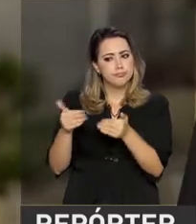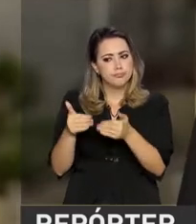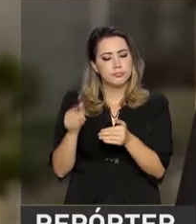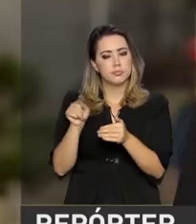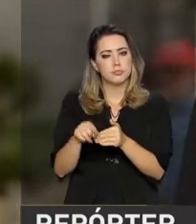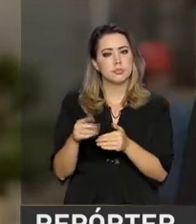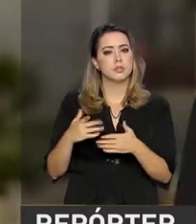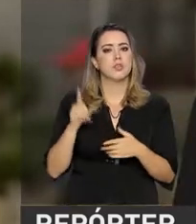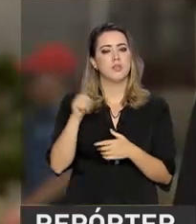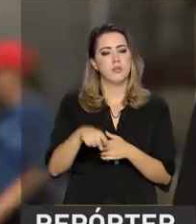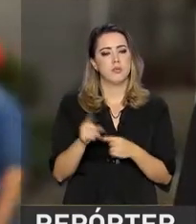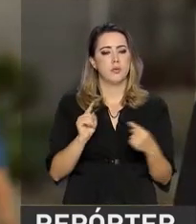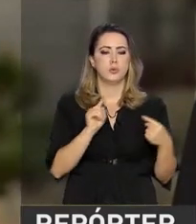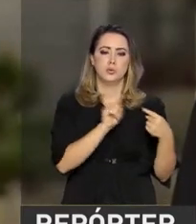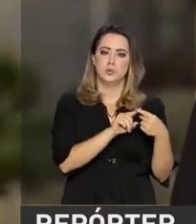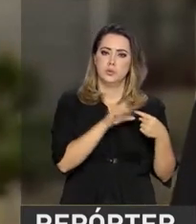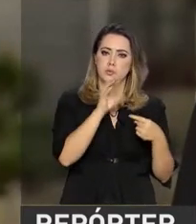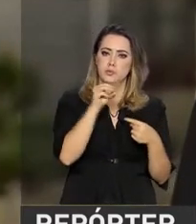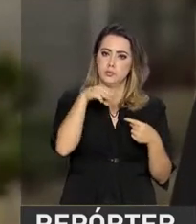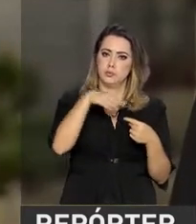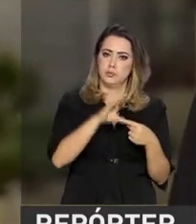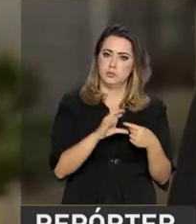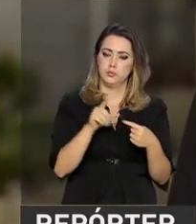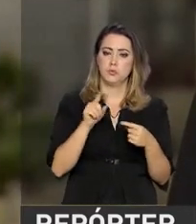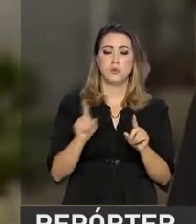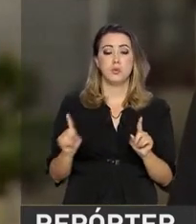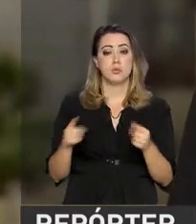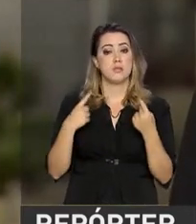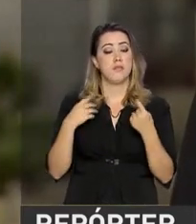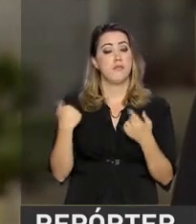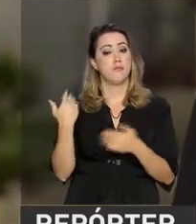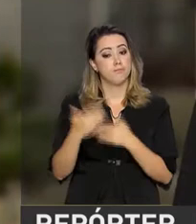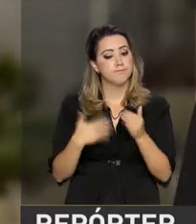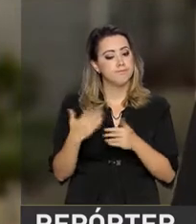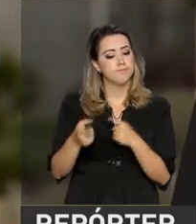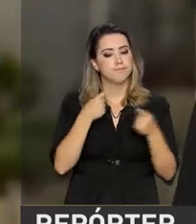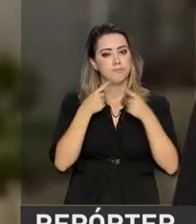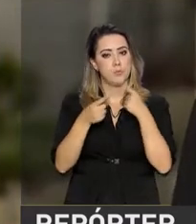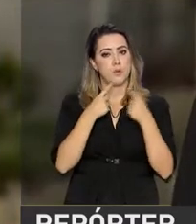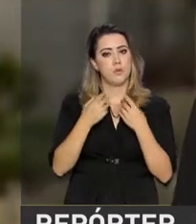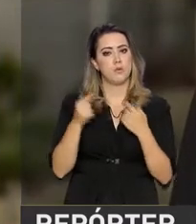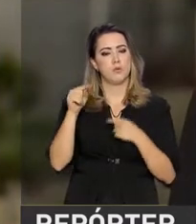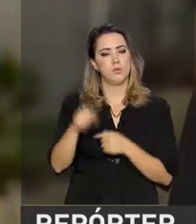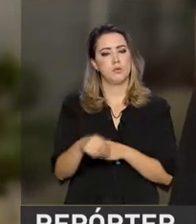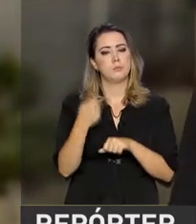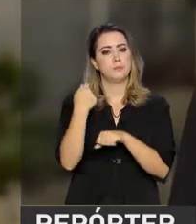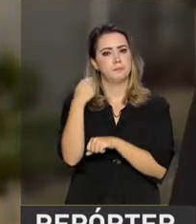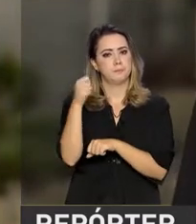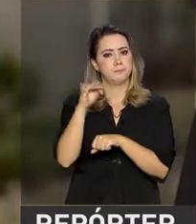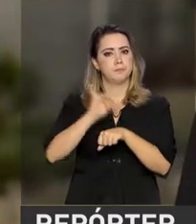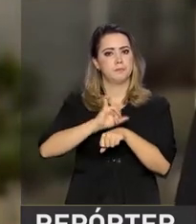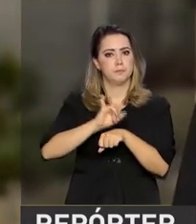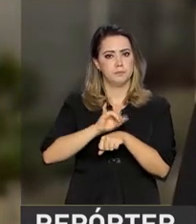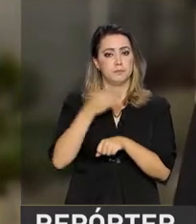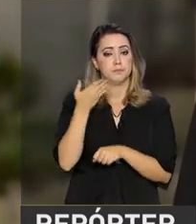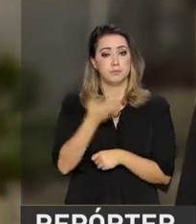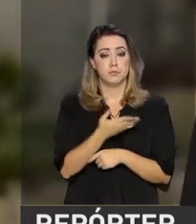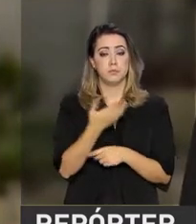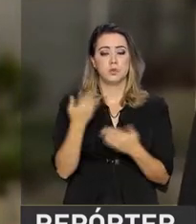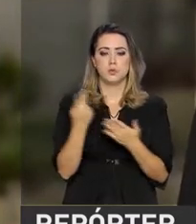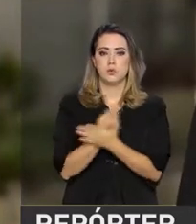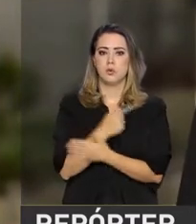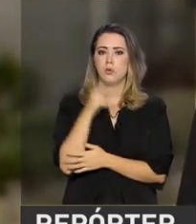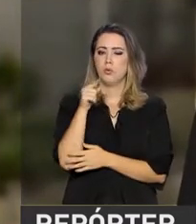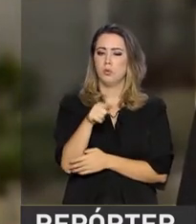da Organização Mundial do Comércio e um dos desafios que vão ser discutidos aqui em Buenos Aires, na Argentina, onde